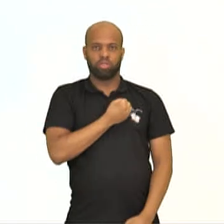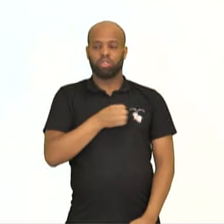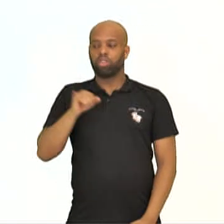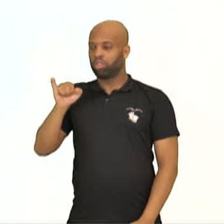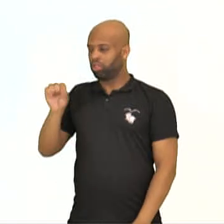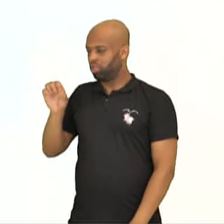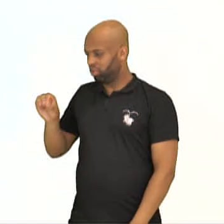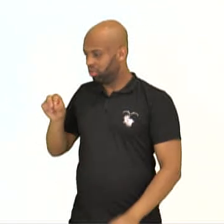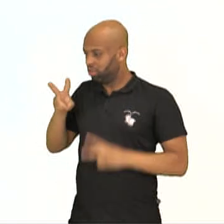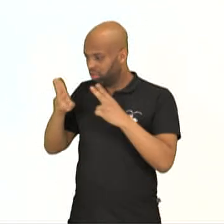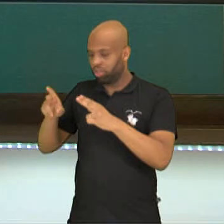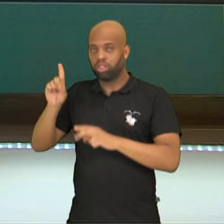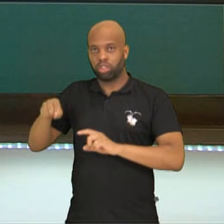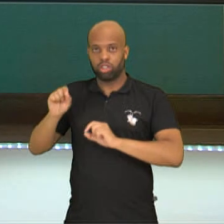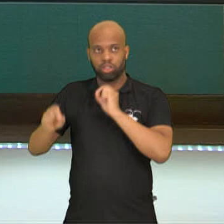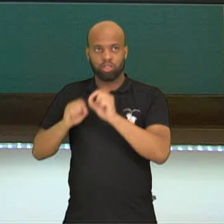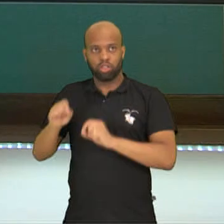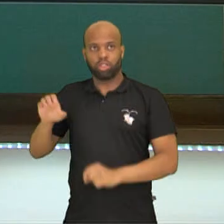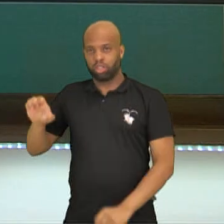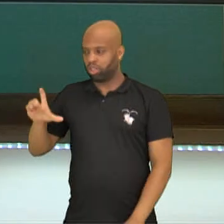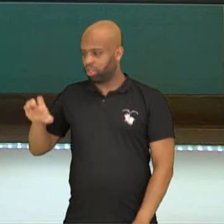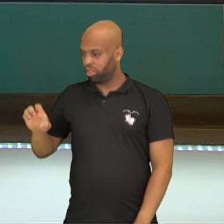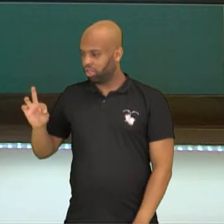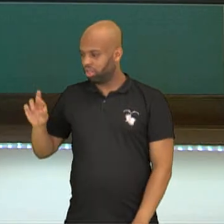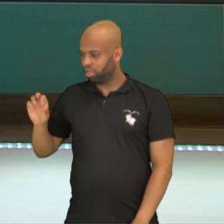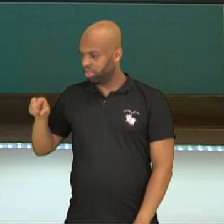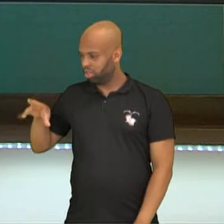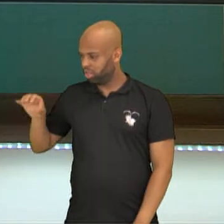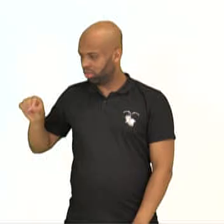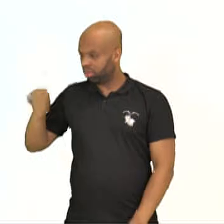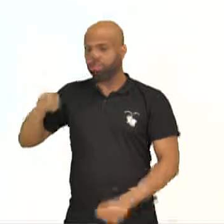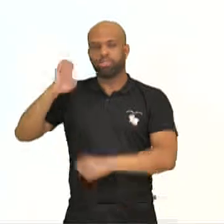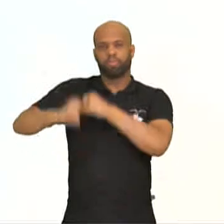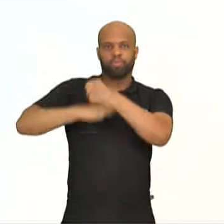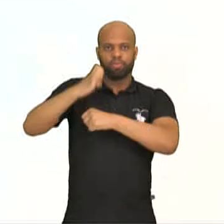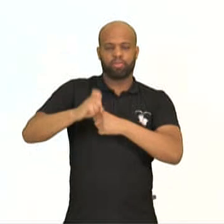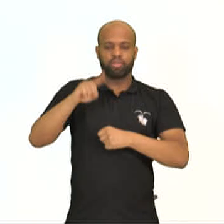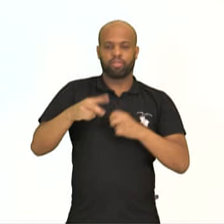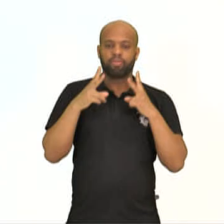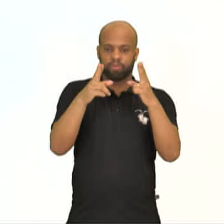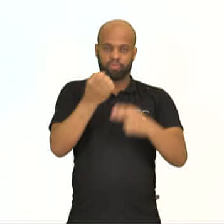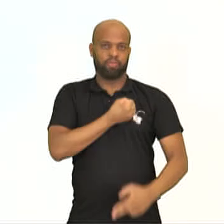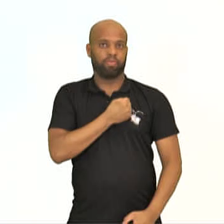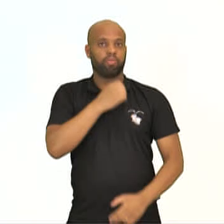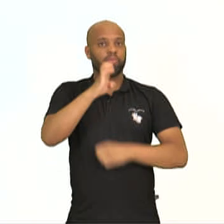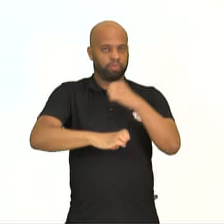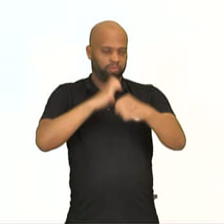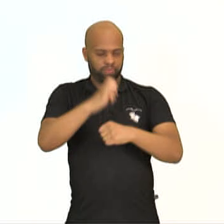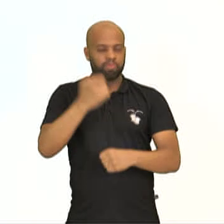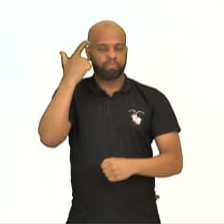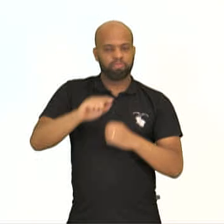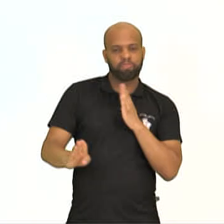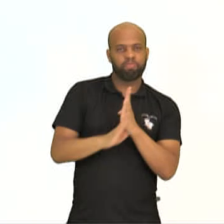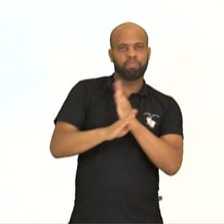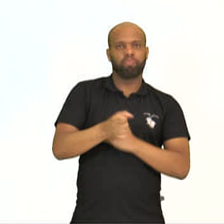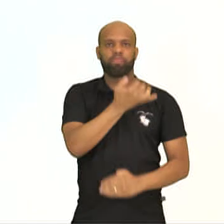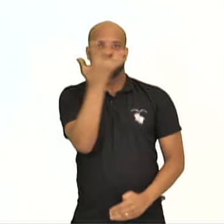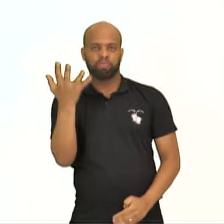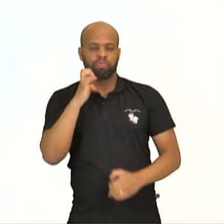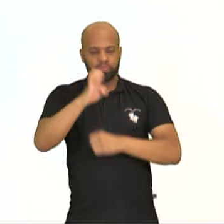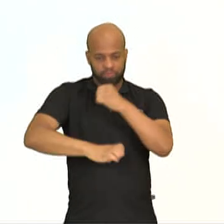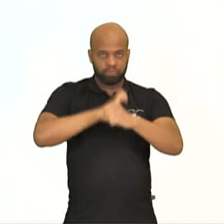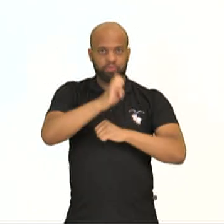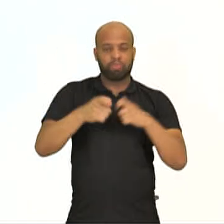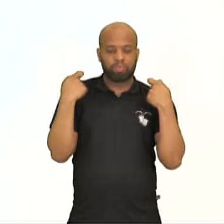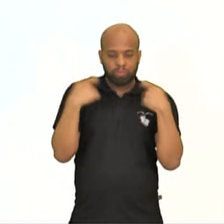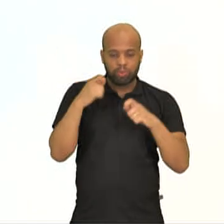igual eletrônicos, para a gente se lembrar, elétrons. Então, iguais no número de elétrons. Para determinar a quantidade de elétrons,